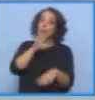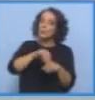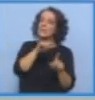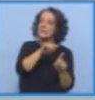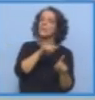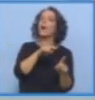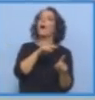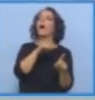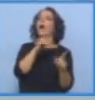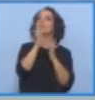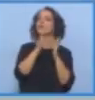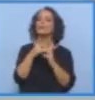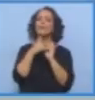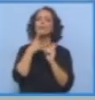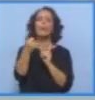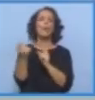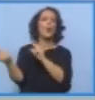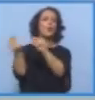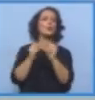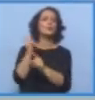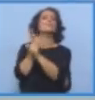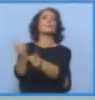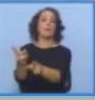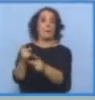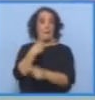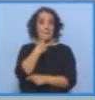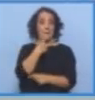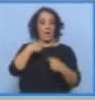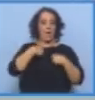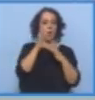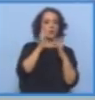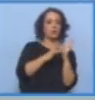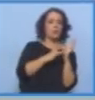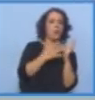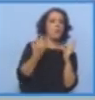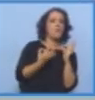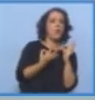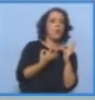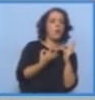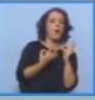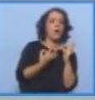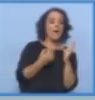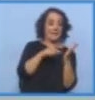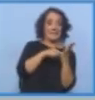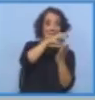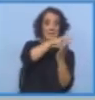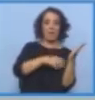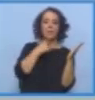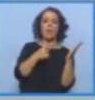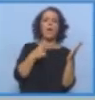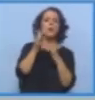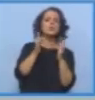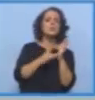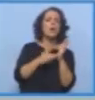que discutias. Quer dizer, o próprio Jesus está aqui a tentar perceber o que é que